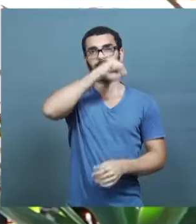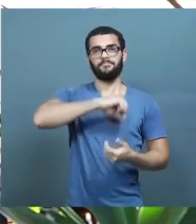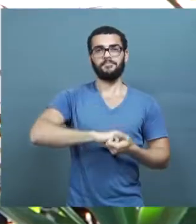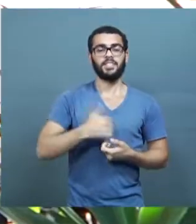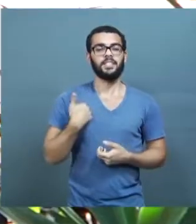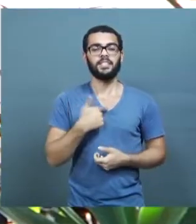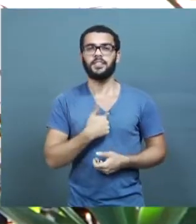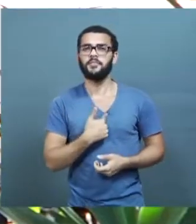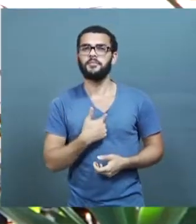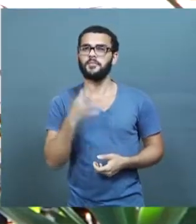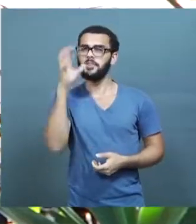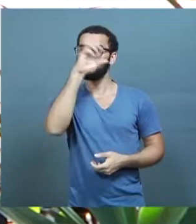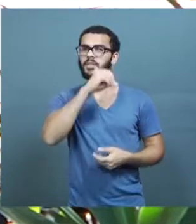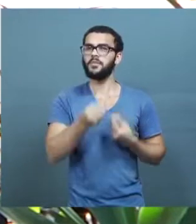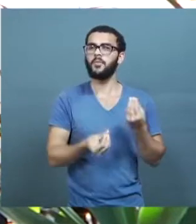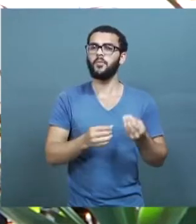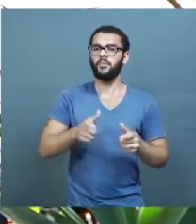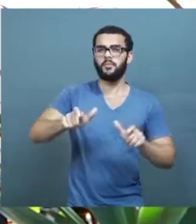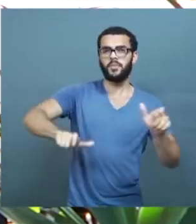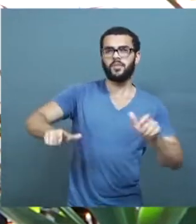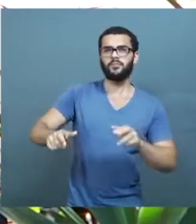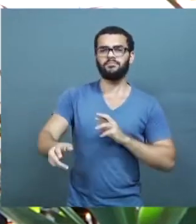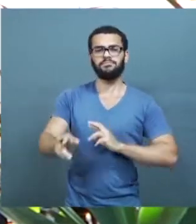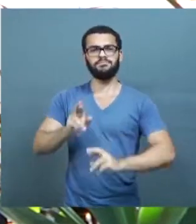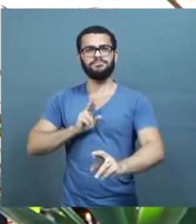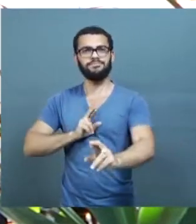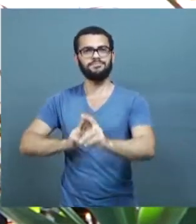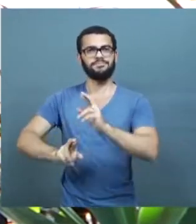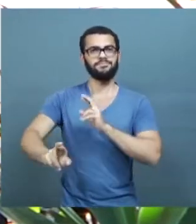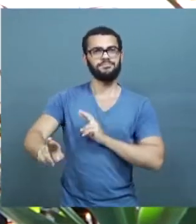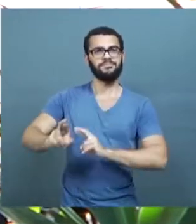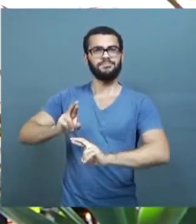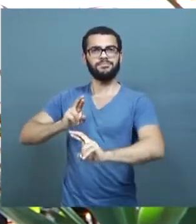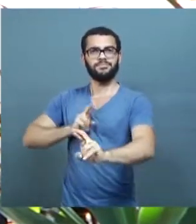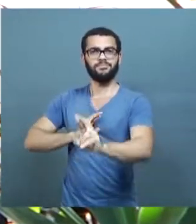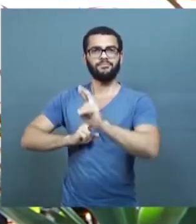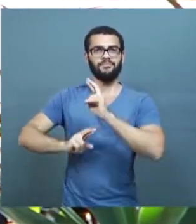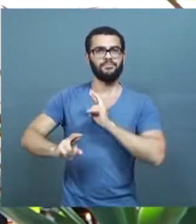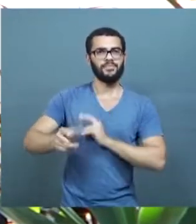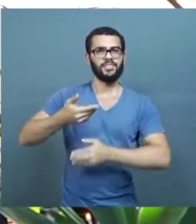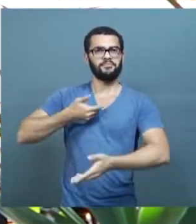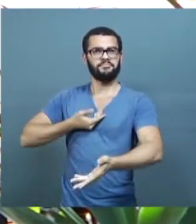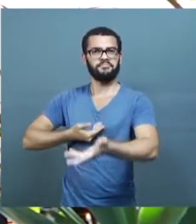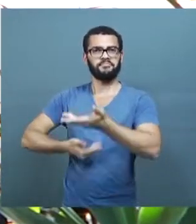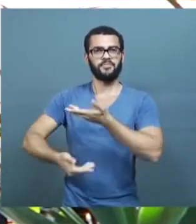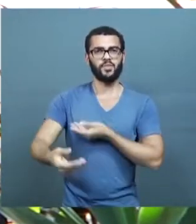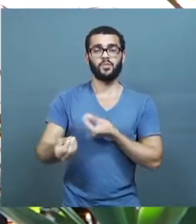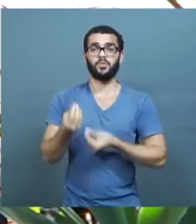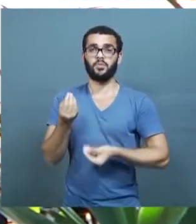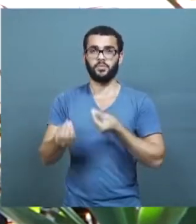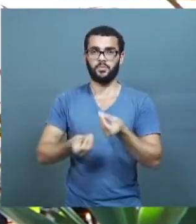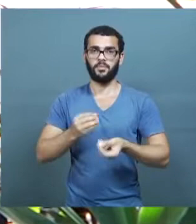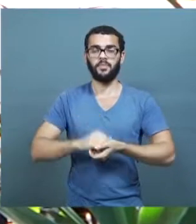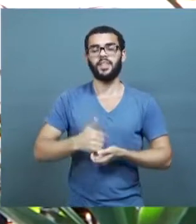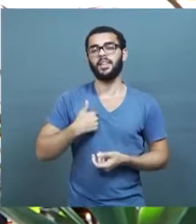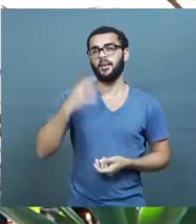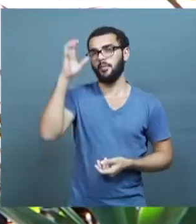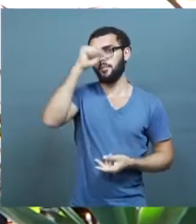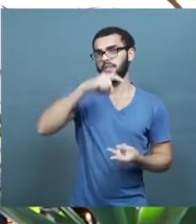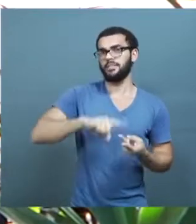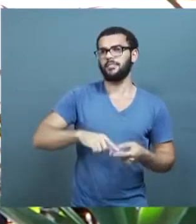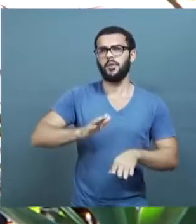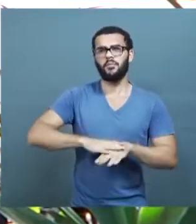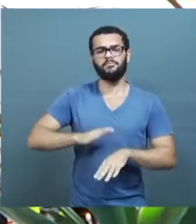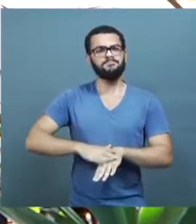acho que com pessoas, a gente lida com vários tipos de pessoas quando a gente está nesse ramo. Eu aprendi muito a ter mais